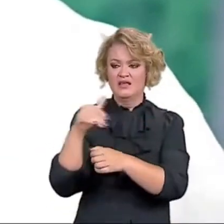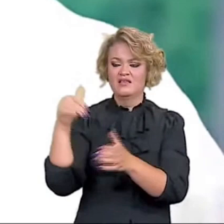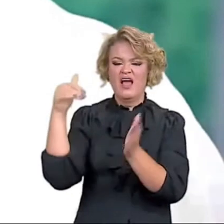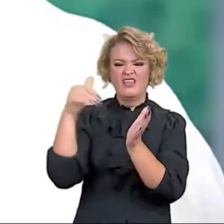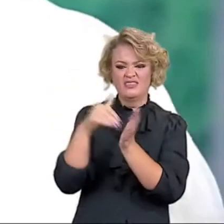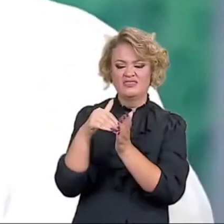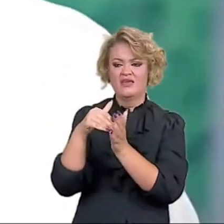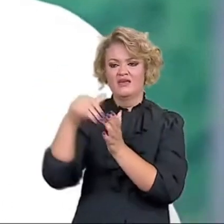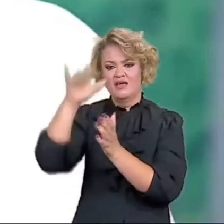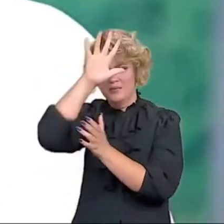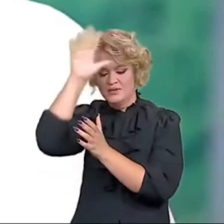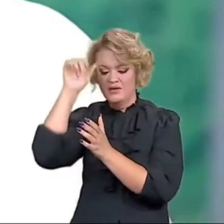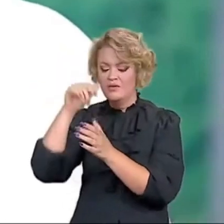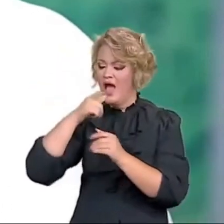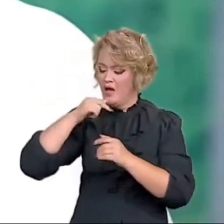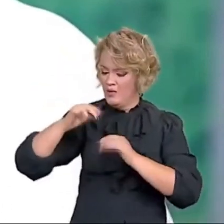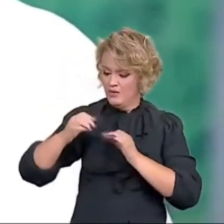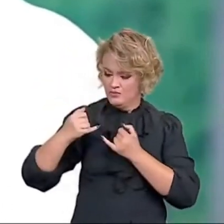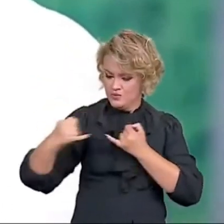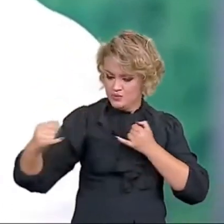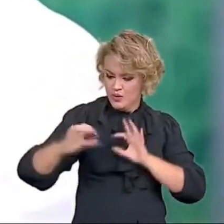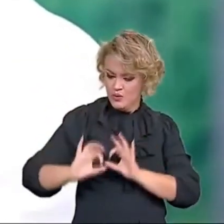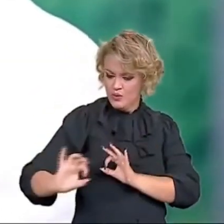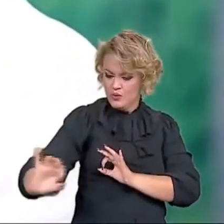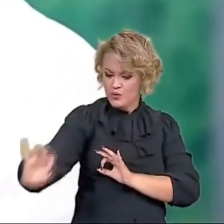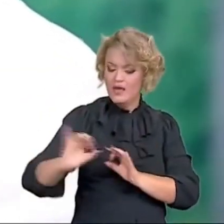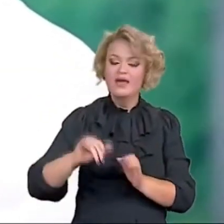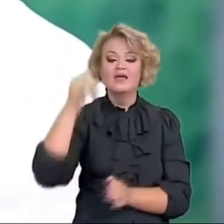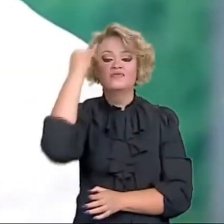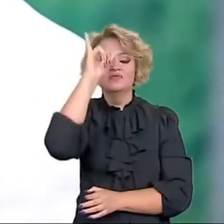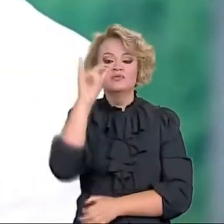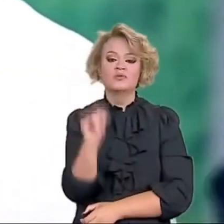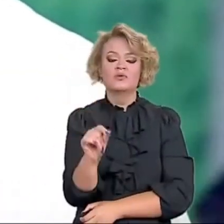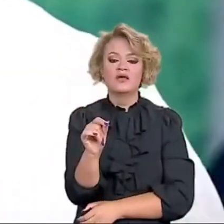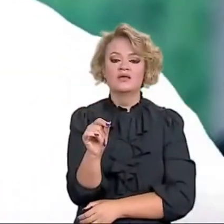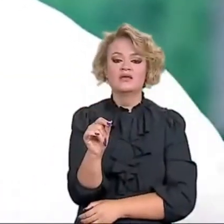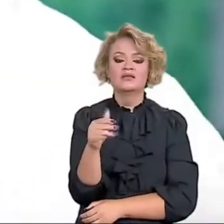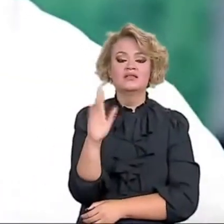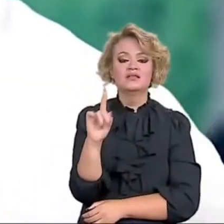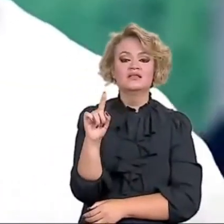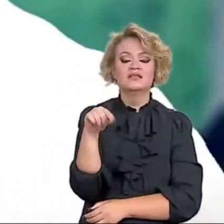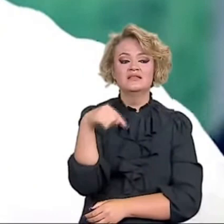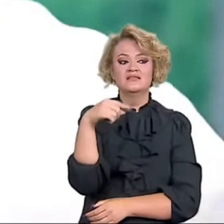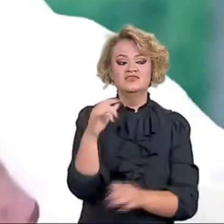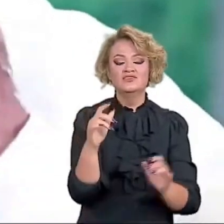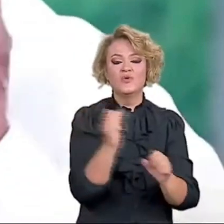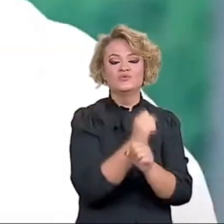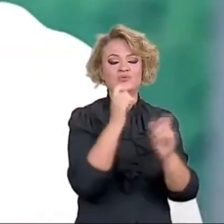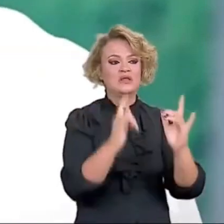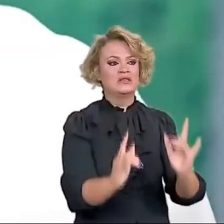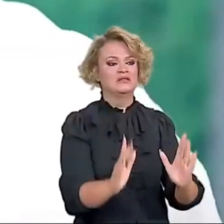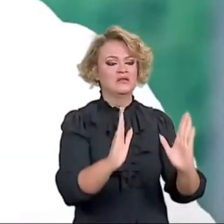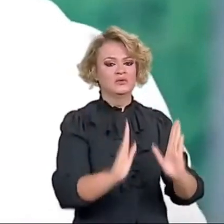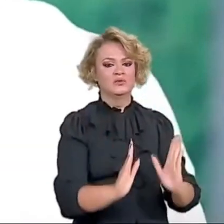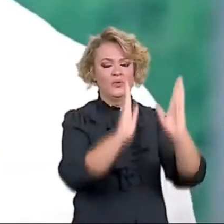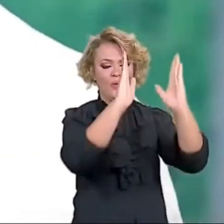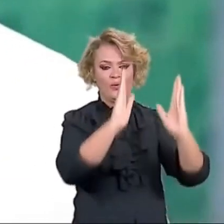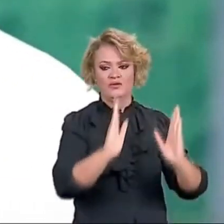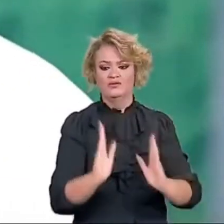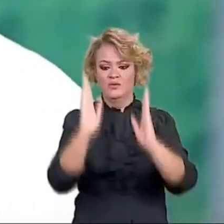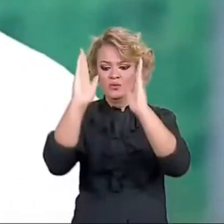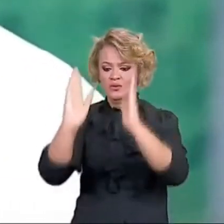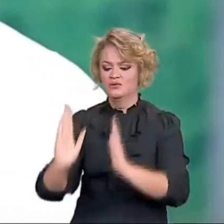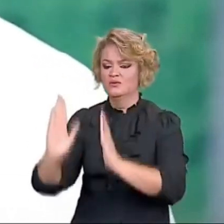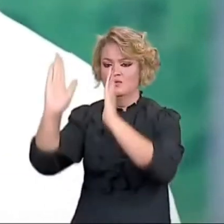Rio, ela está evitando que a gente faça as torres. E se a gente fosse fazer por torres, levando